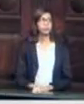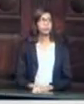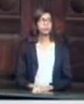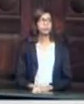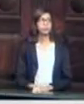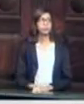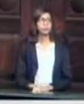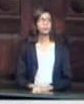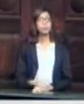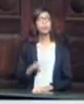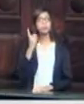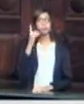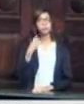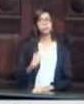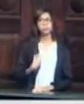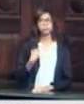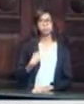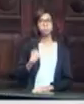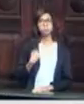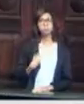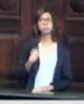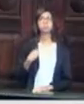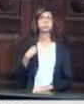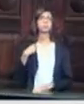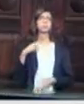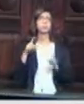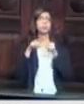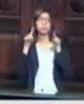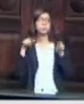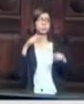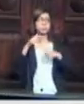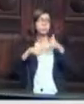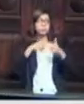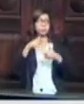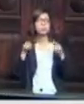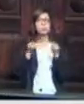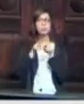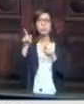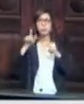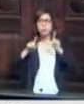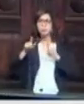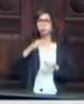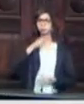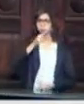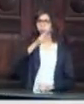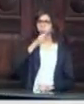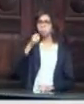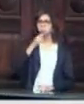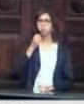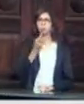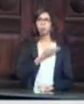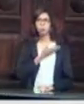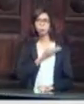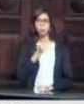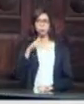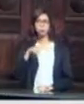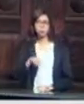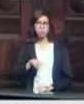deputados presentes, funcionários, imprensa, companheiros e companheiras que ocupam as dependências da